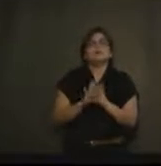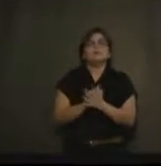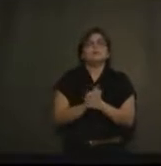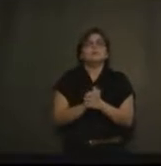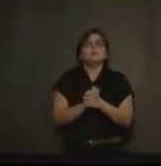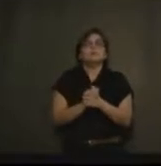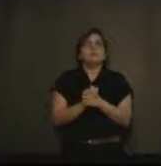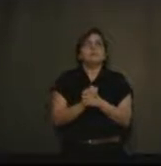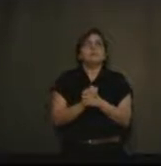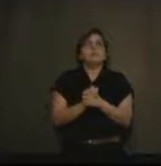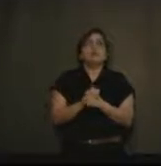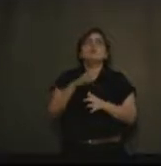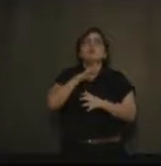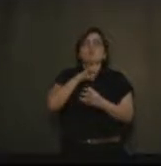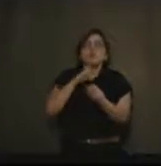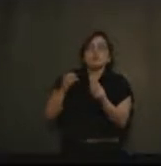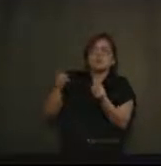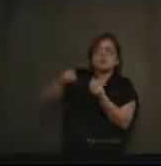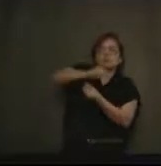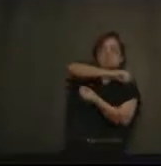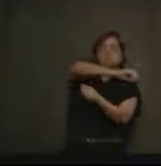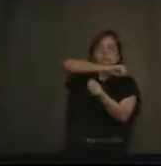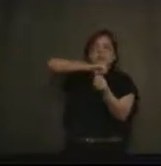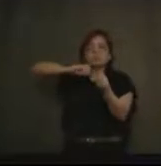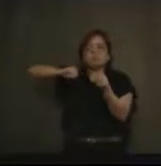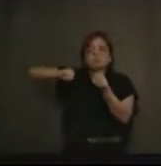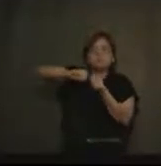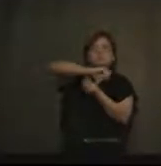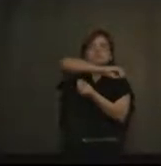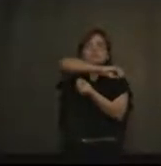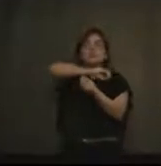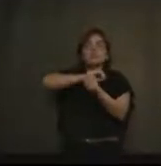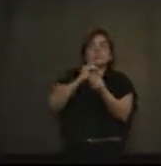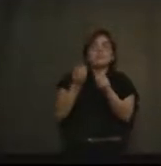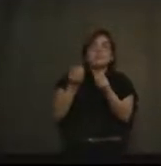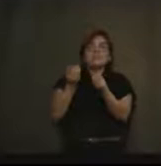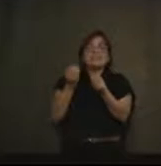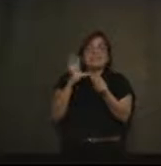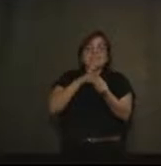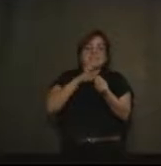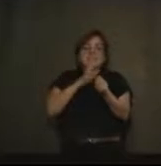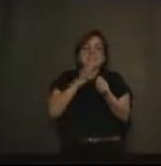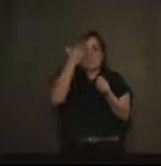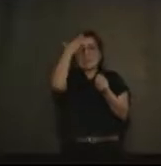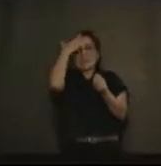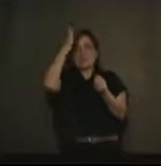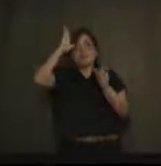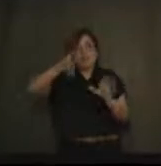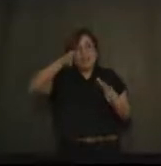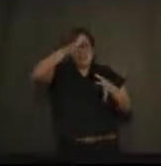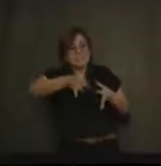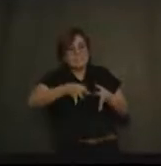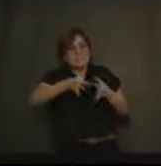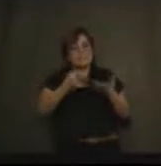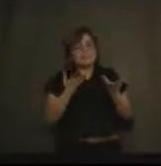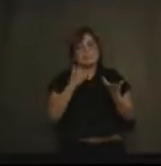que estivesse afetando a trajetória. Isso indica o grau de precisão que esses cálculos já estavam atingindo